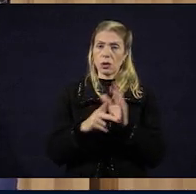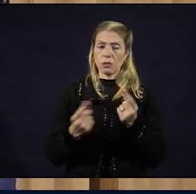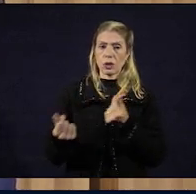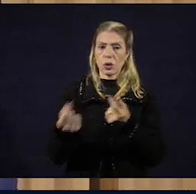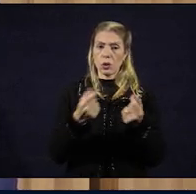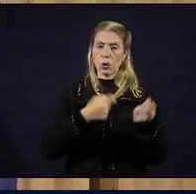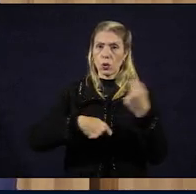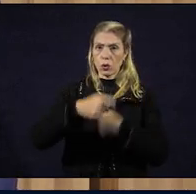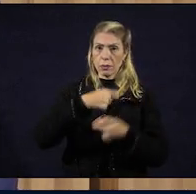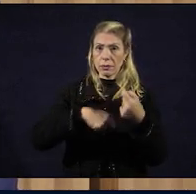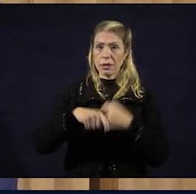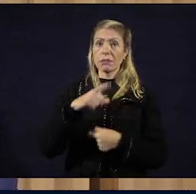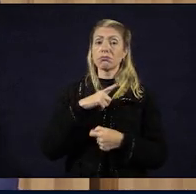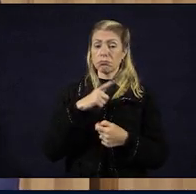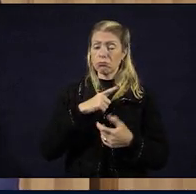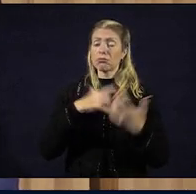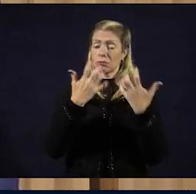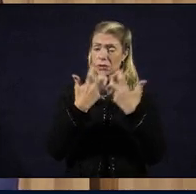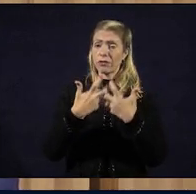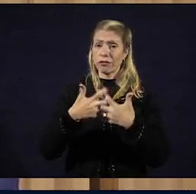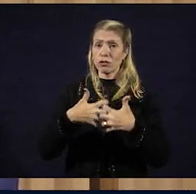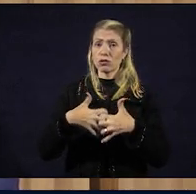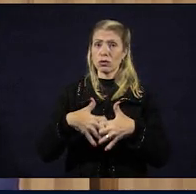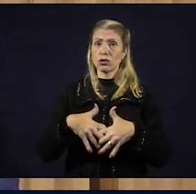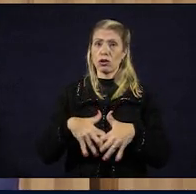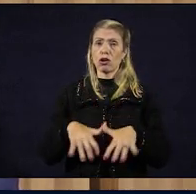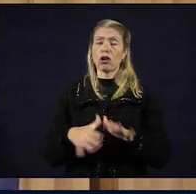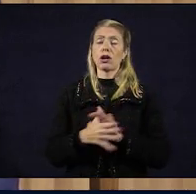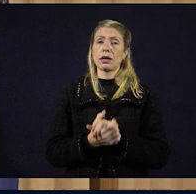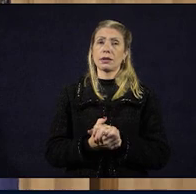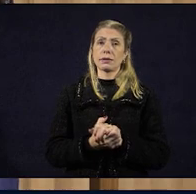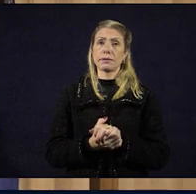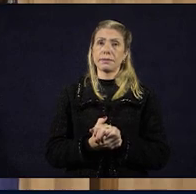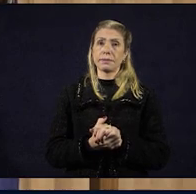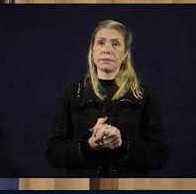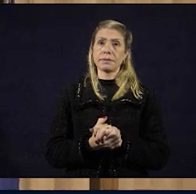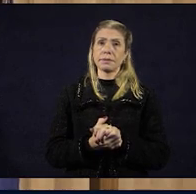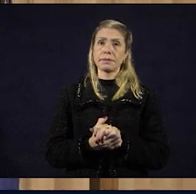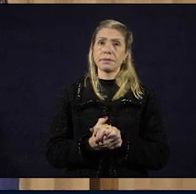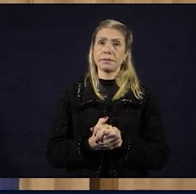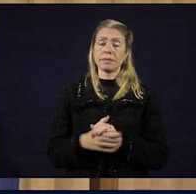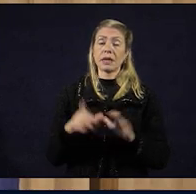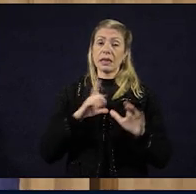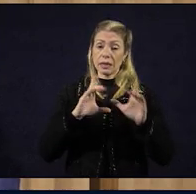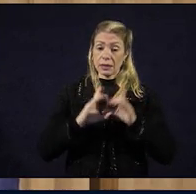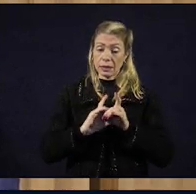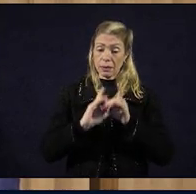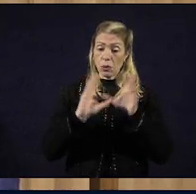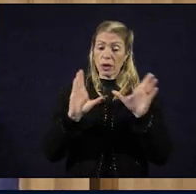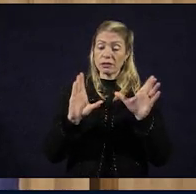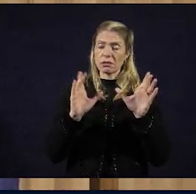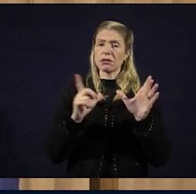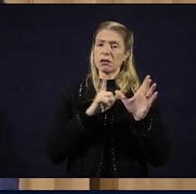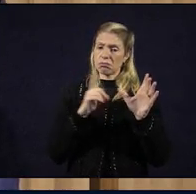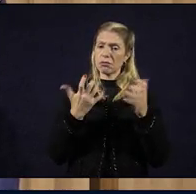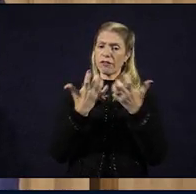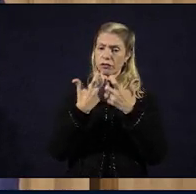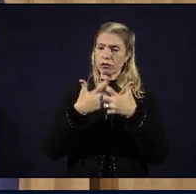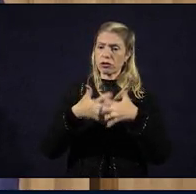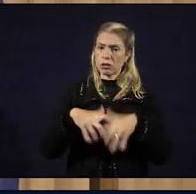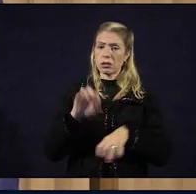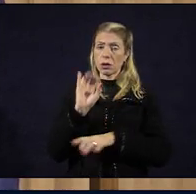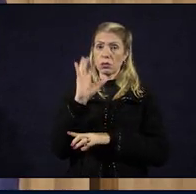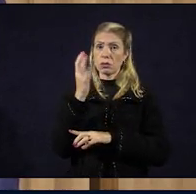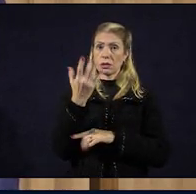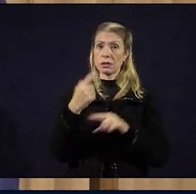estamos com uma economia funcionando né uma democracia funcional é eu acho